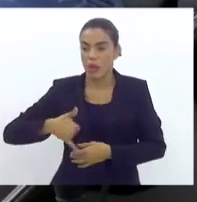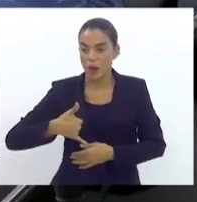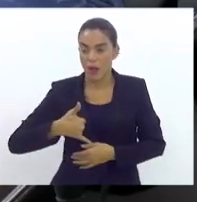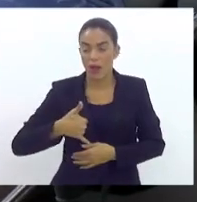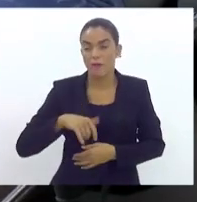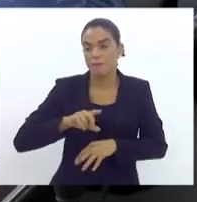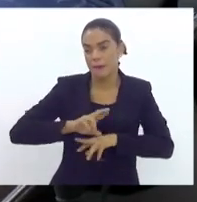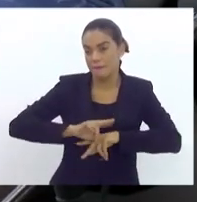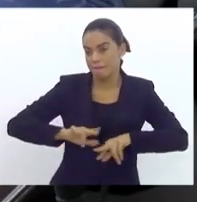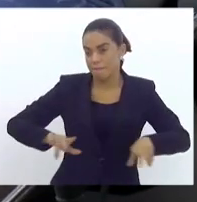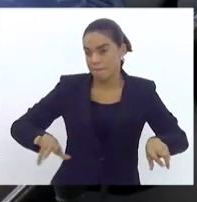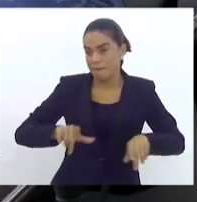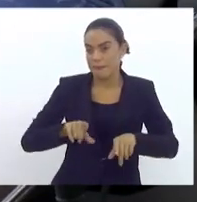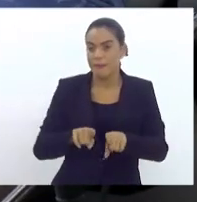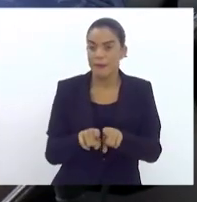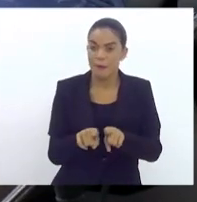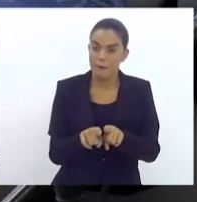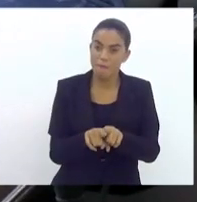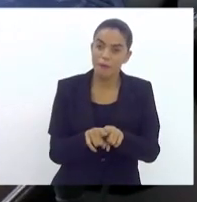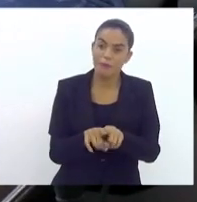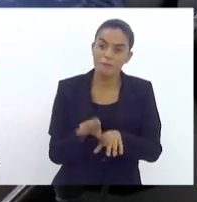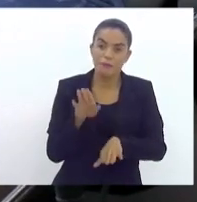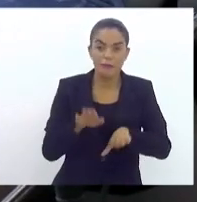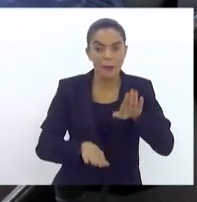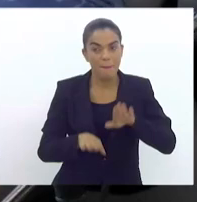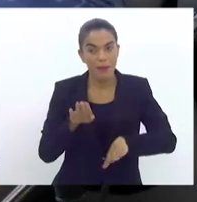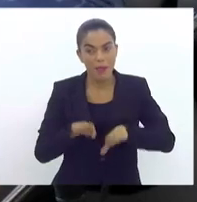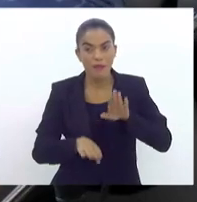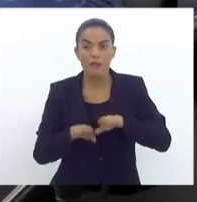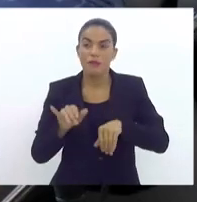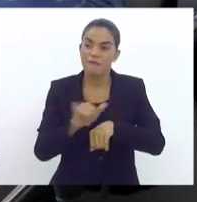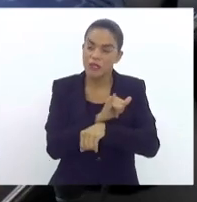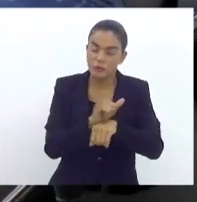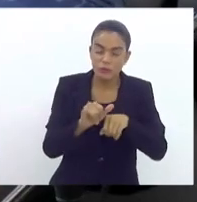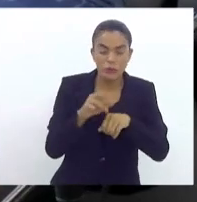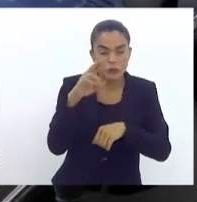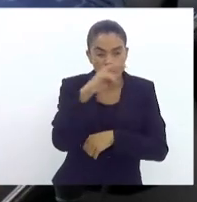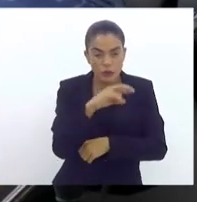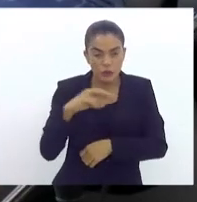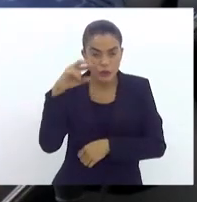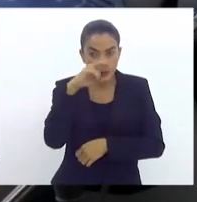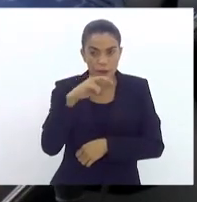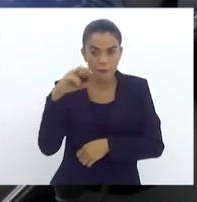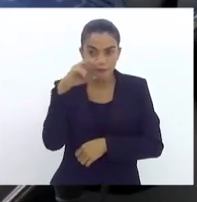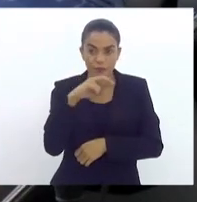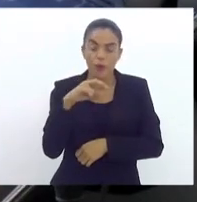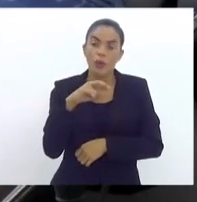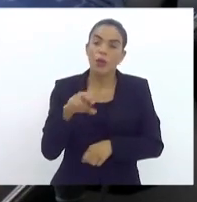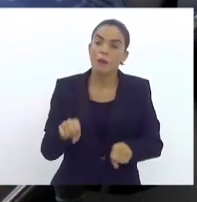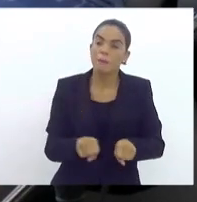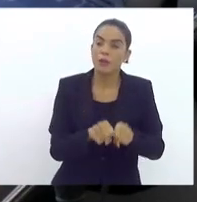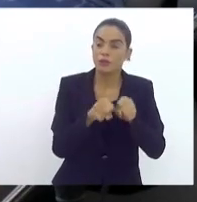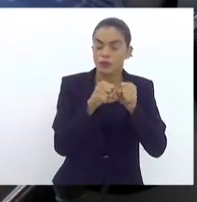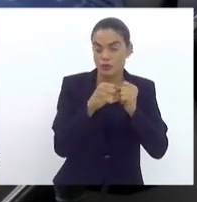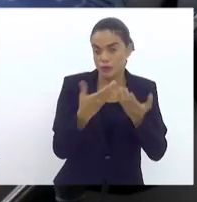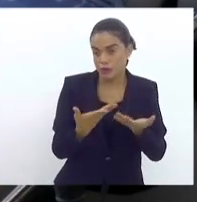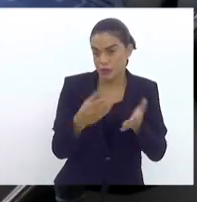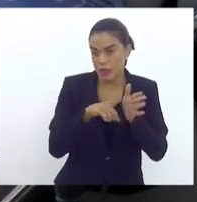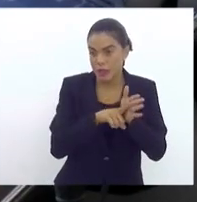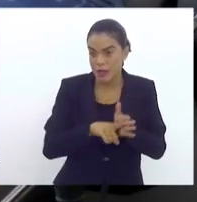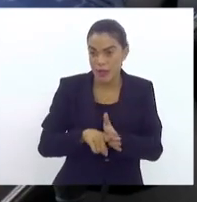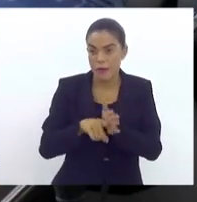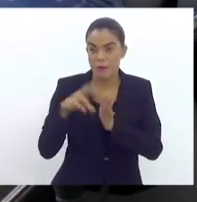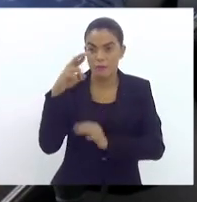também de crimes de menor potencial ofensivo não admitem vários instrumentos investigativos o que acaba prejudicando apuração